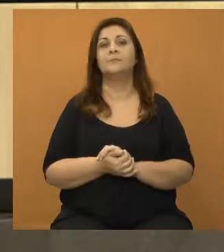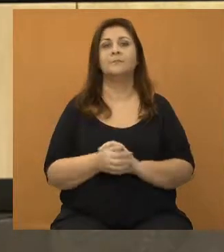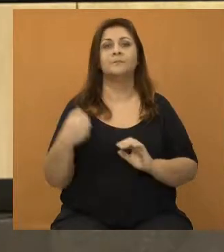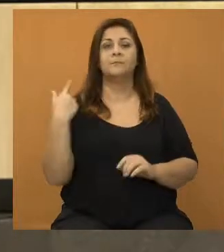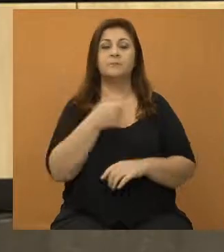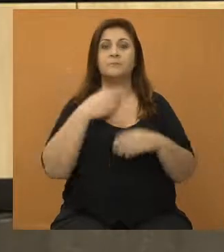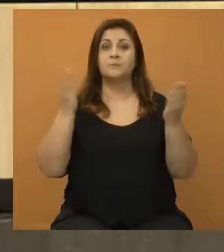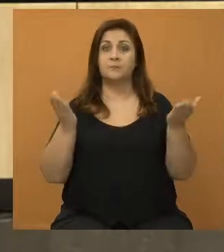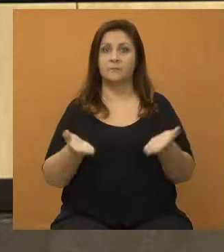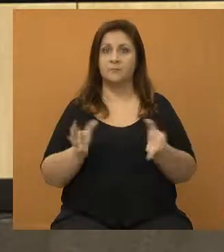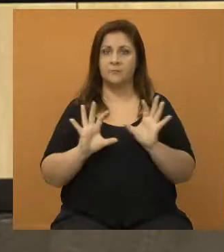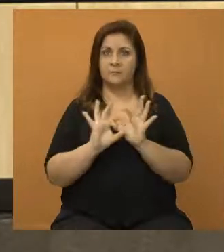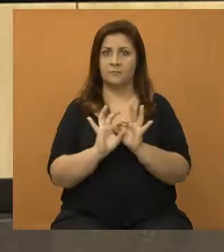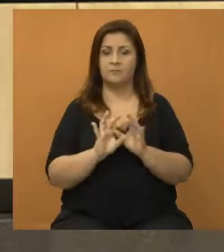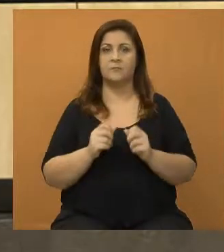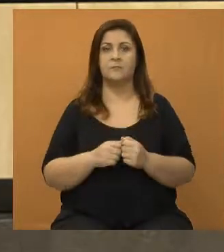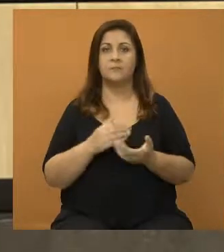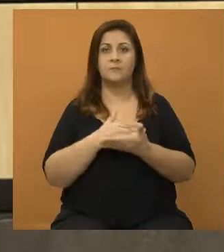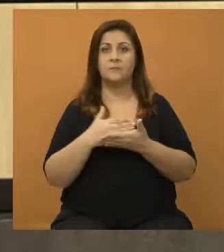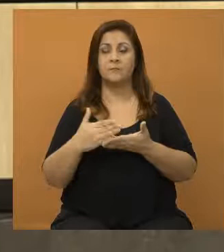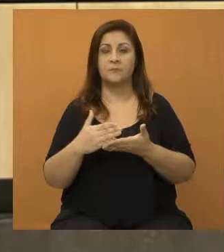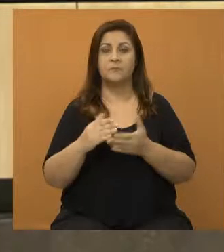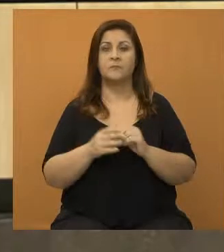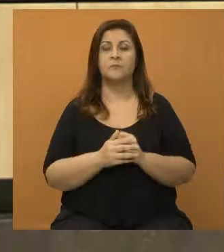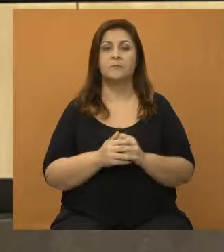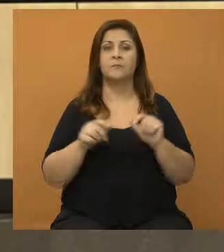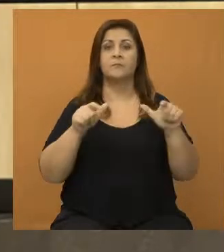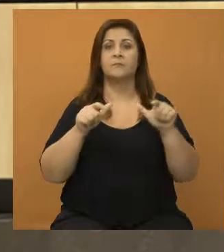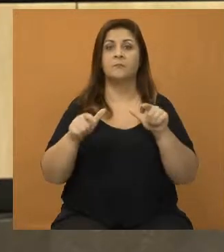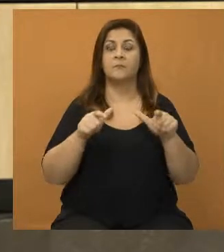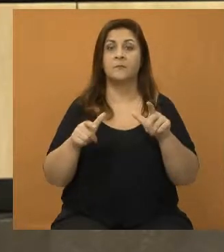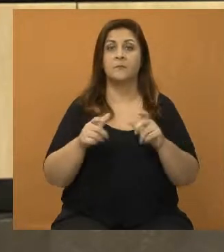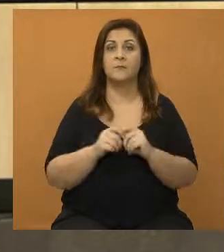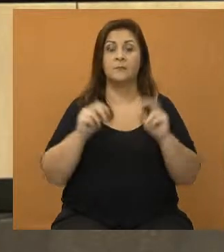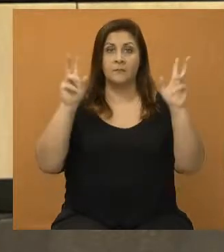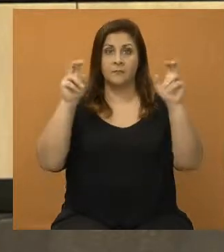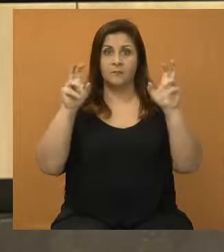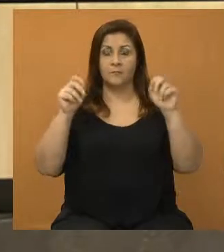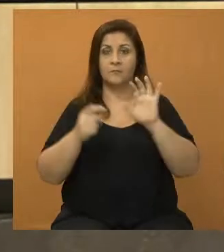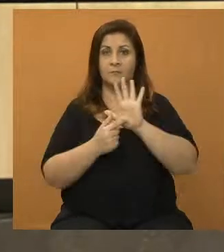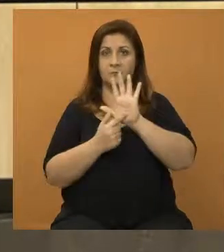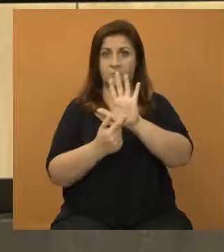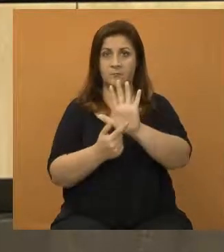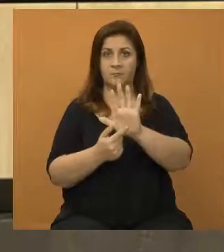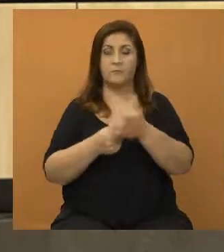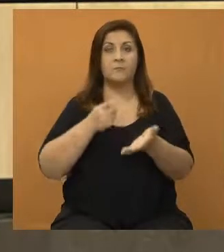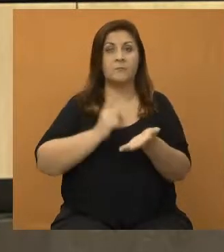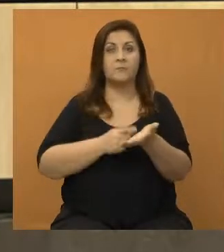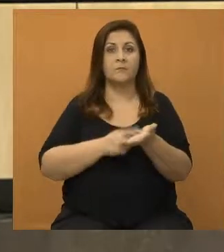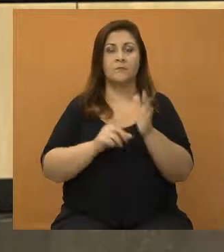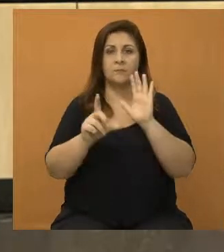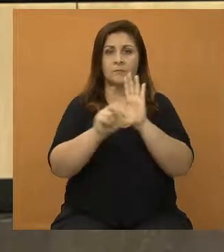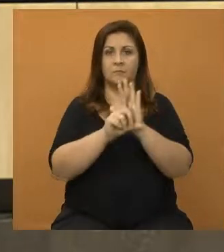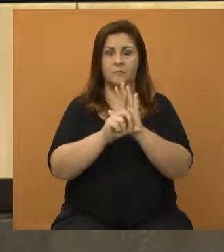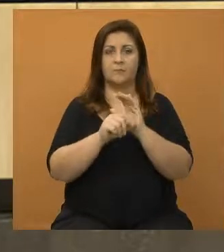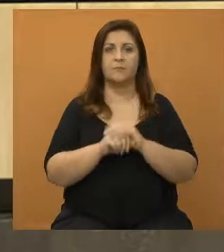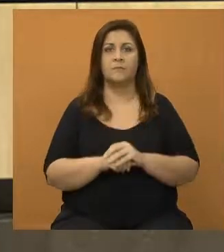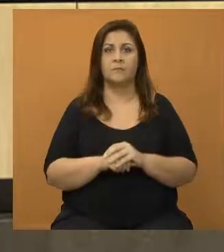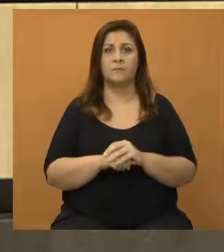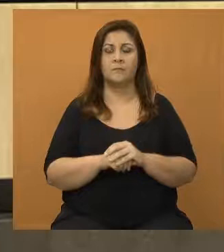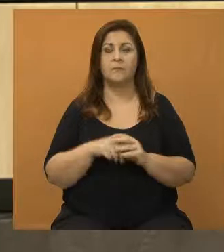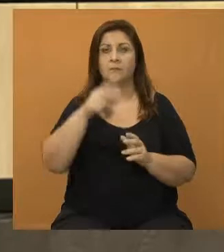aqui reunidos para a audiência pública destinada à demonstração do projeto de lei de autoria do